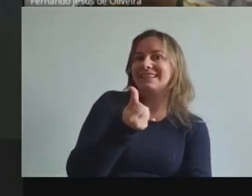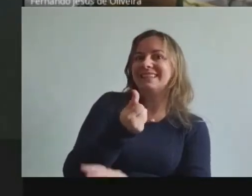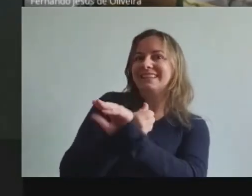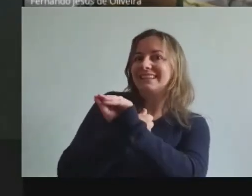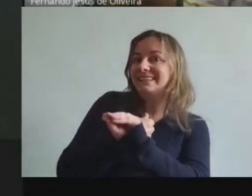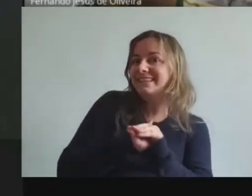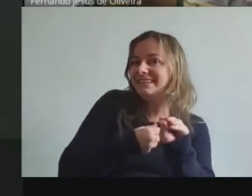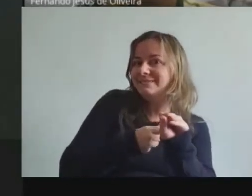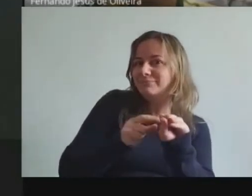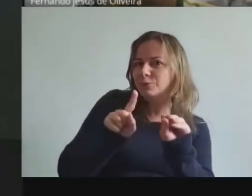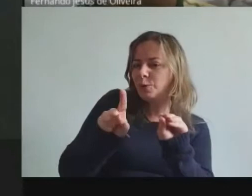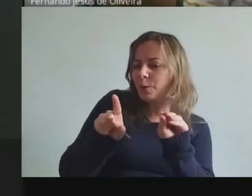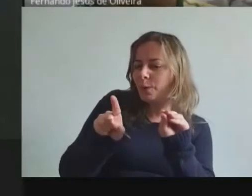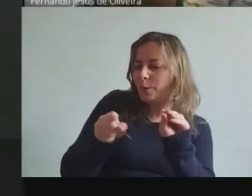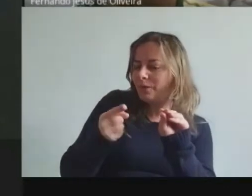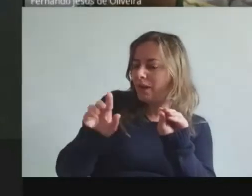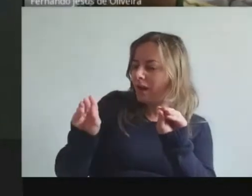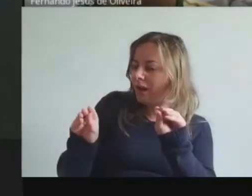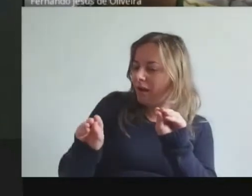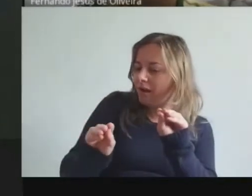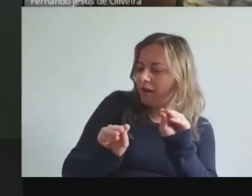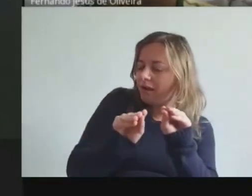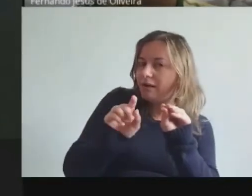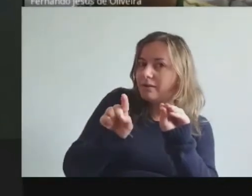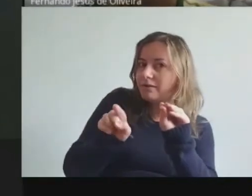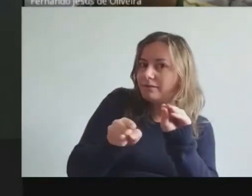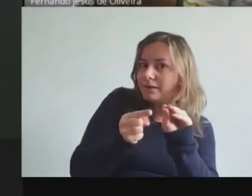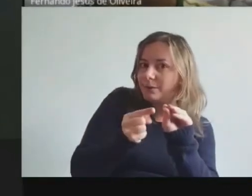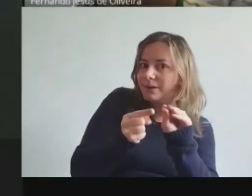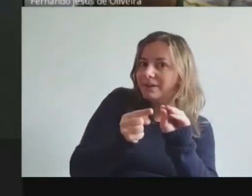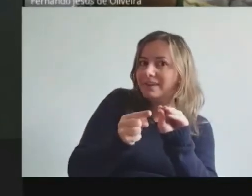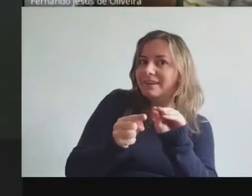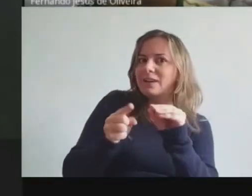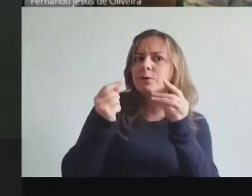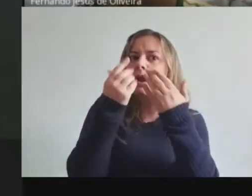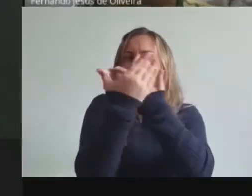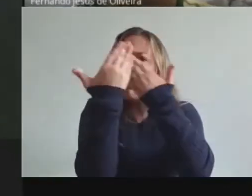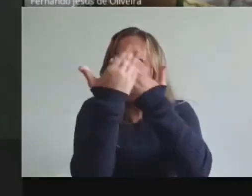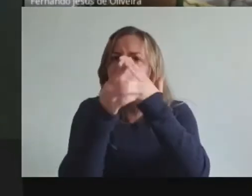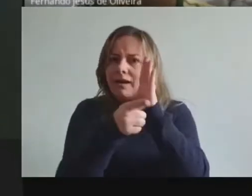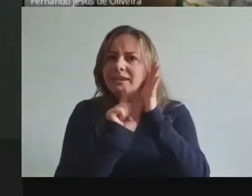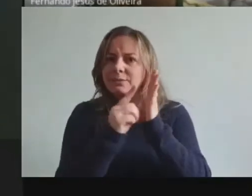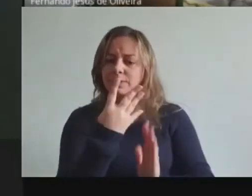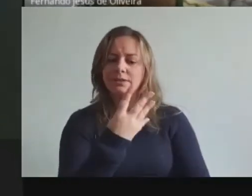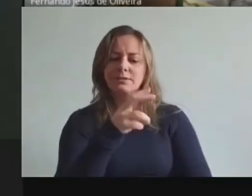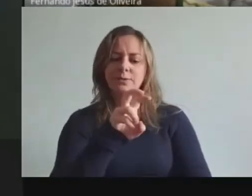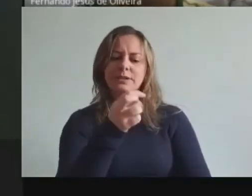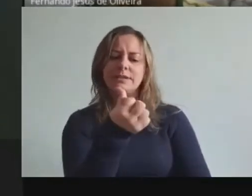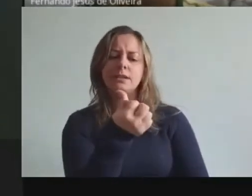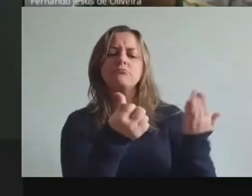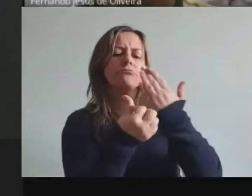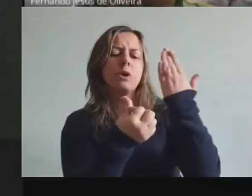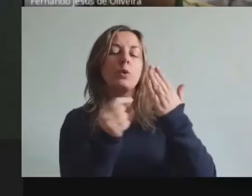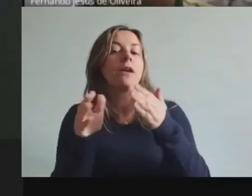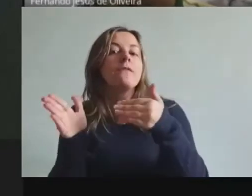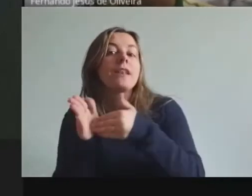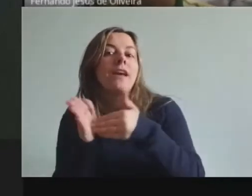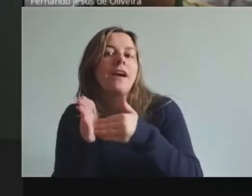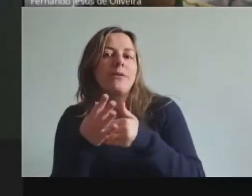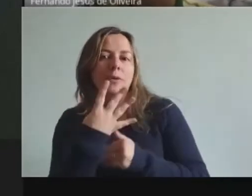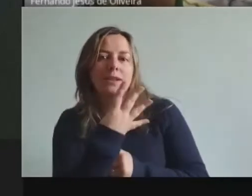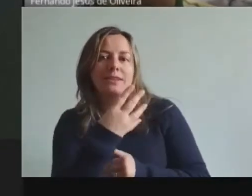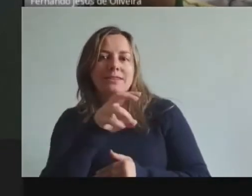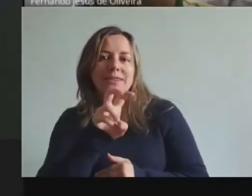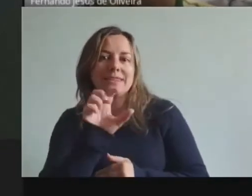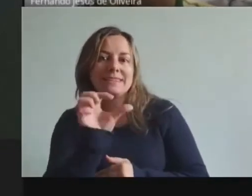sétima, né? Porque, ó, a vírgula não aparece, então ela está no finalzinho aqui. Agora, aqui, ela já pulou